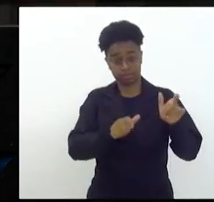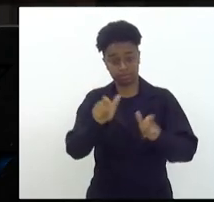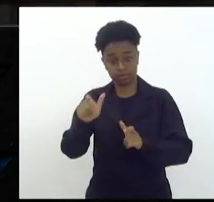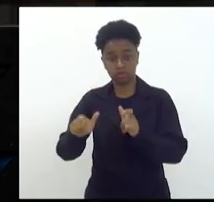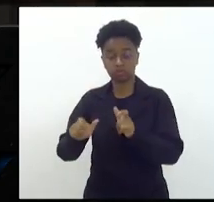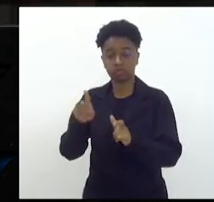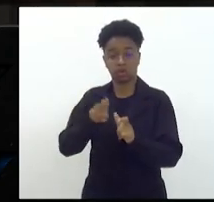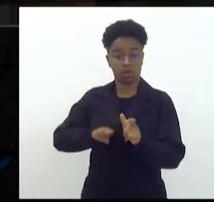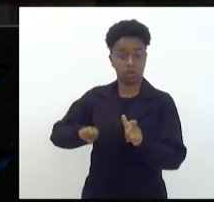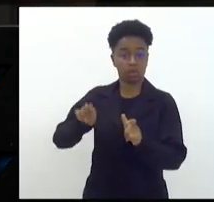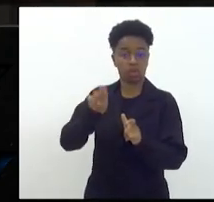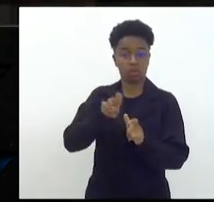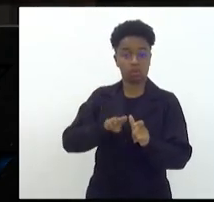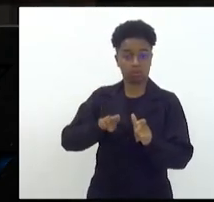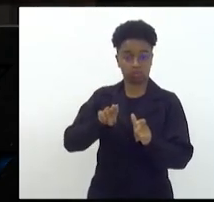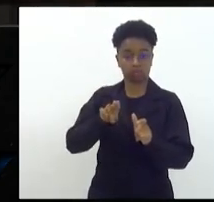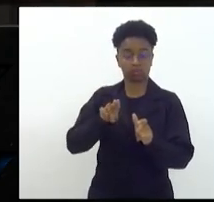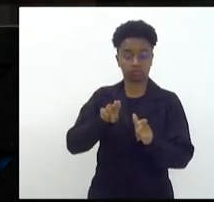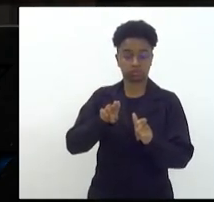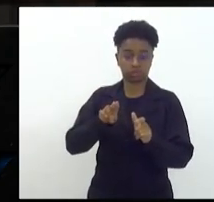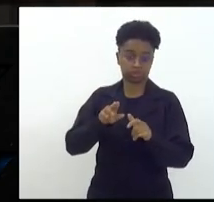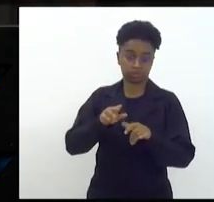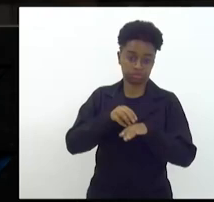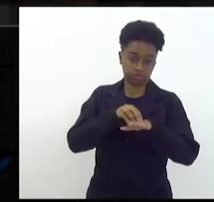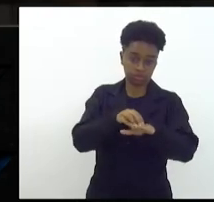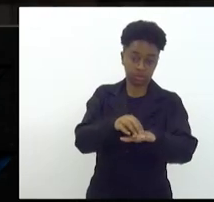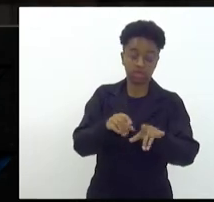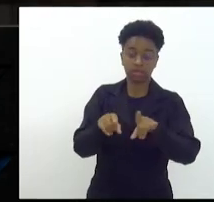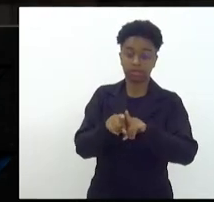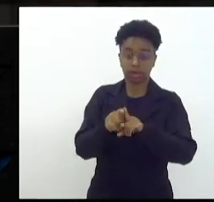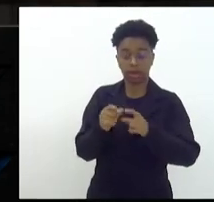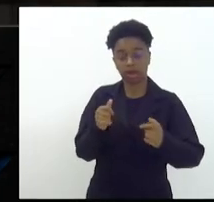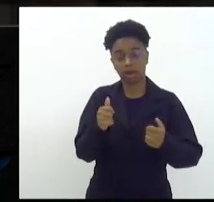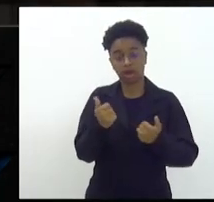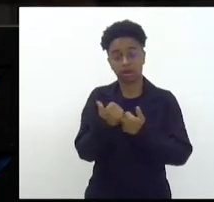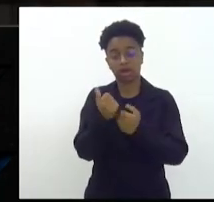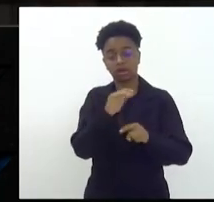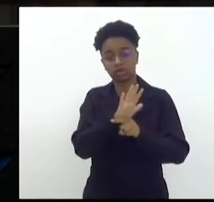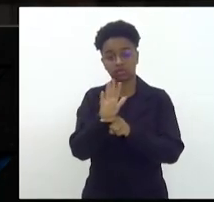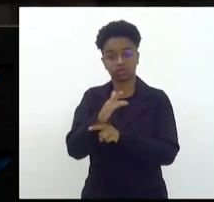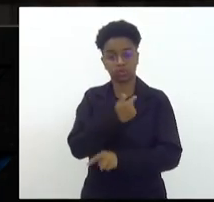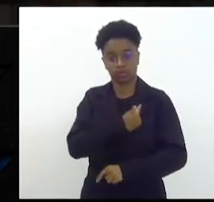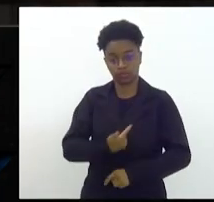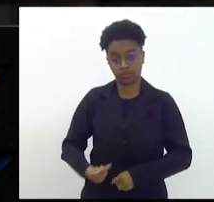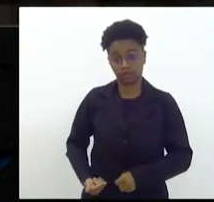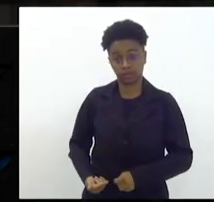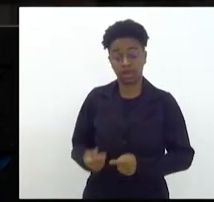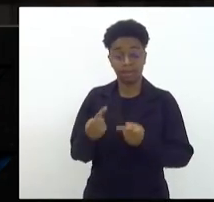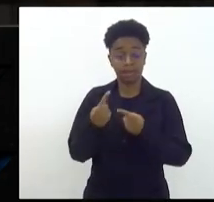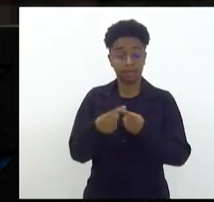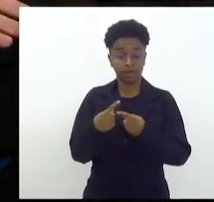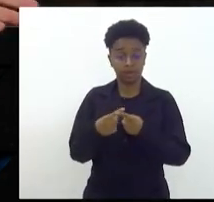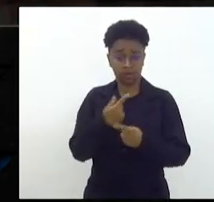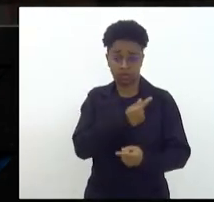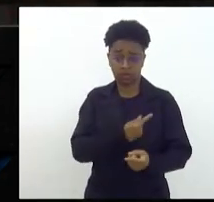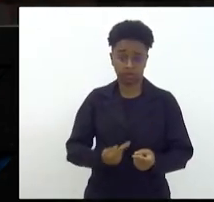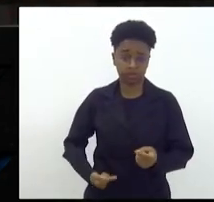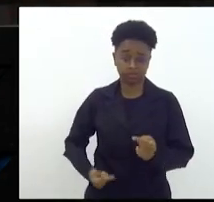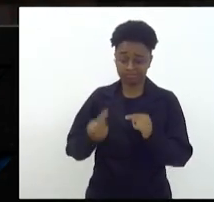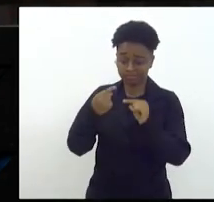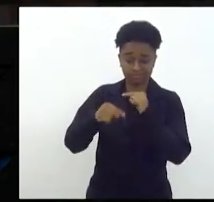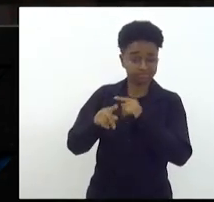desses serviços e o próprio governo porque para qualquer governo é em Popular você aumentar